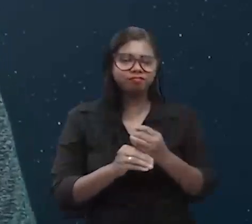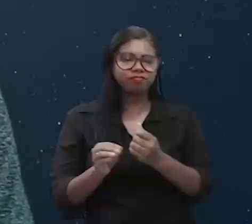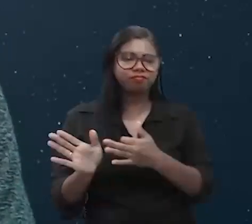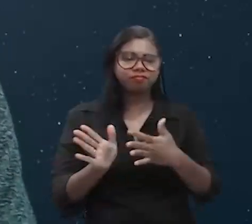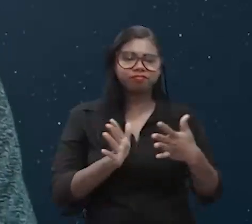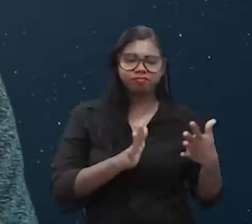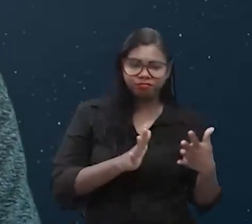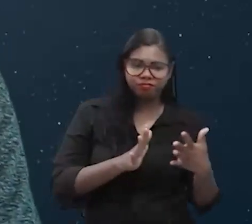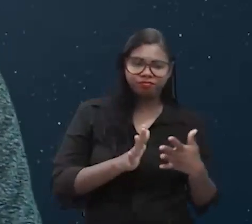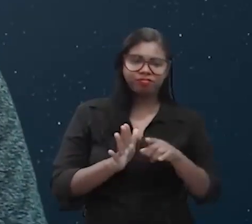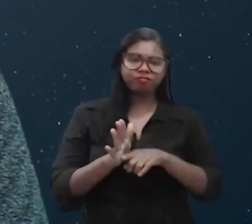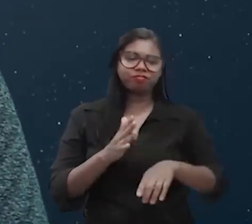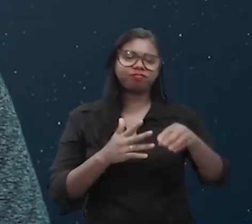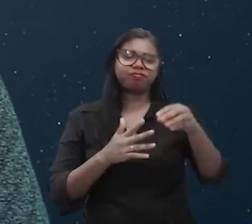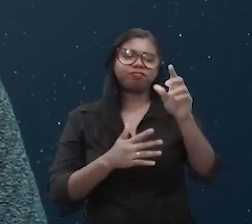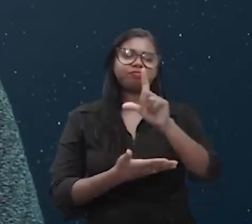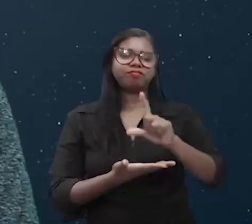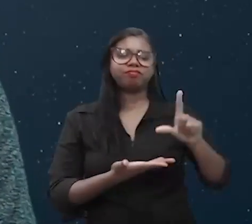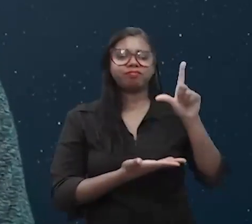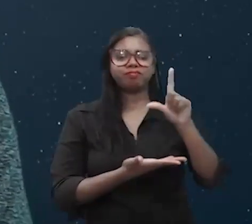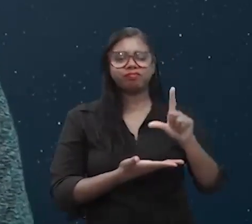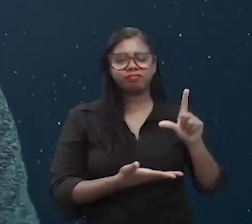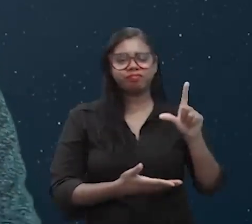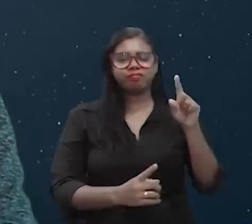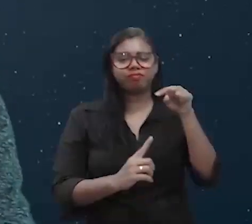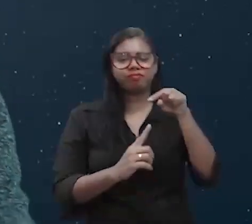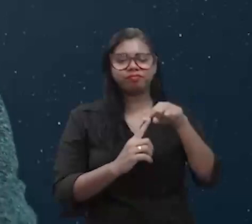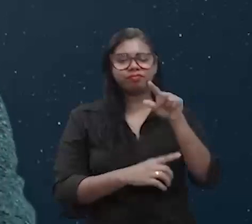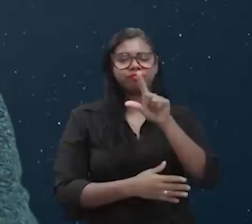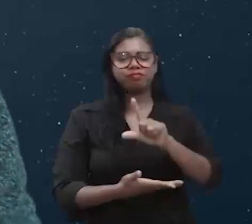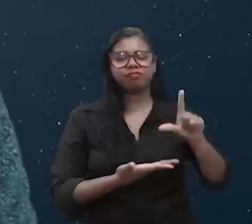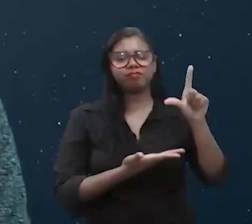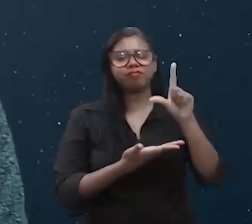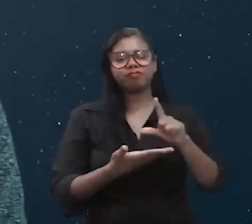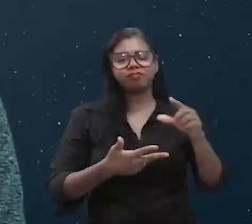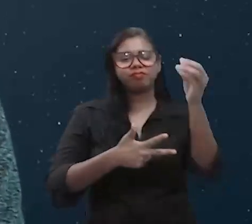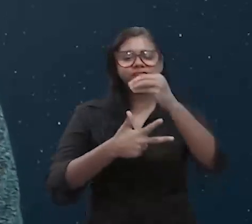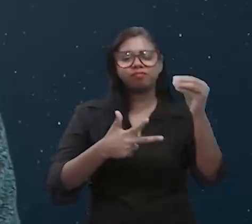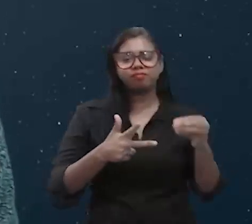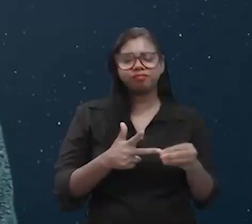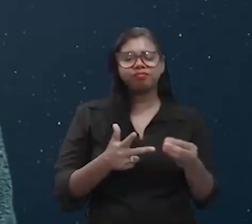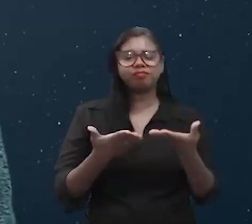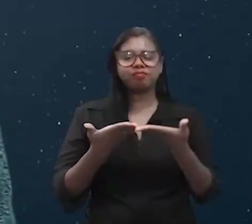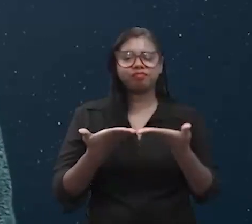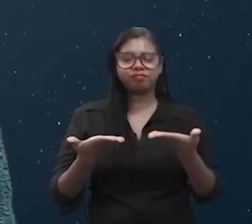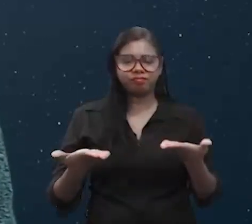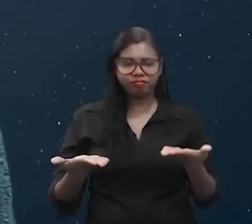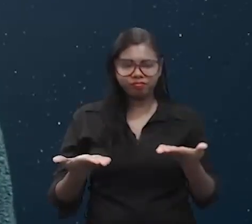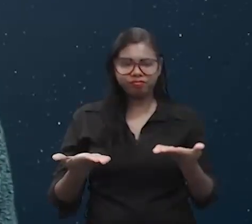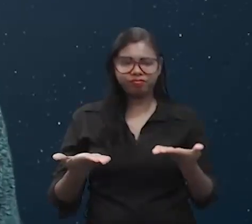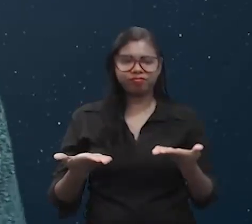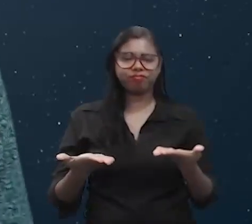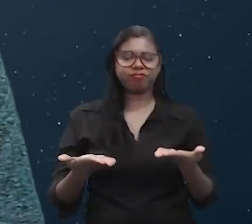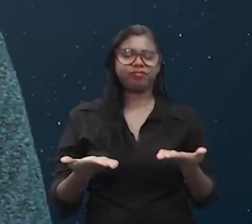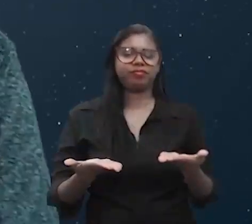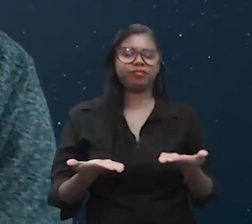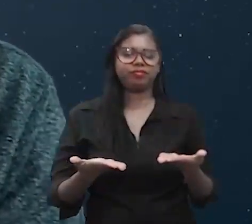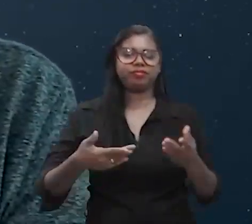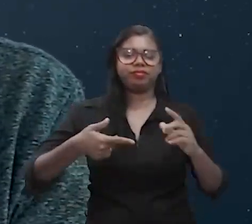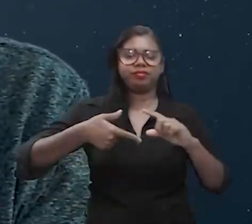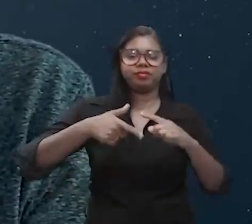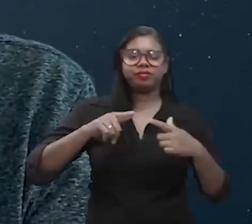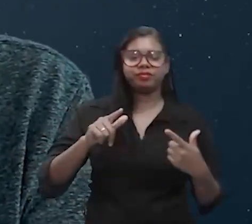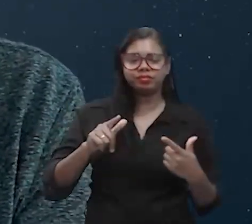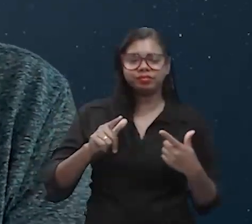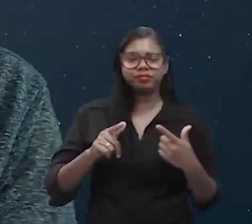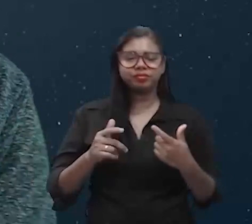de literatura que caem no Enem, você vai ver que está tudo centrado ali no modernismo. E alguns autores